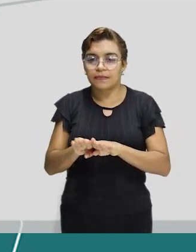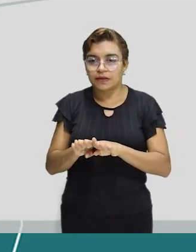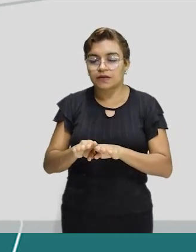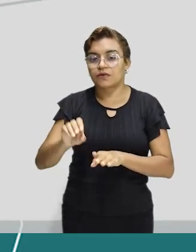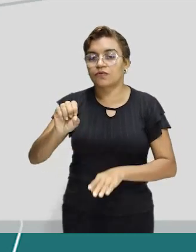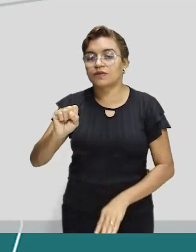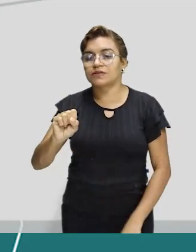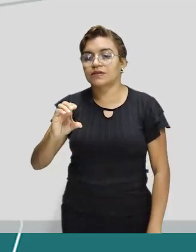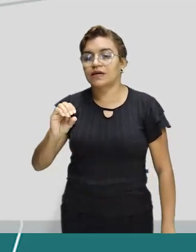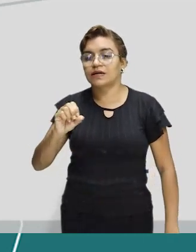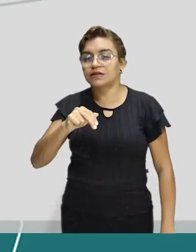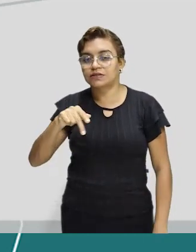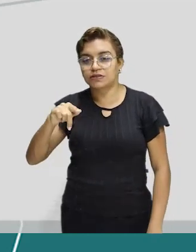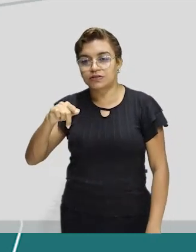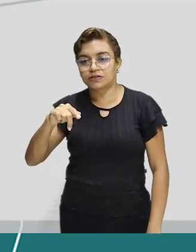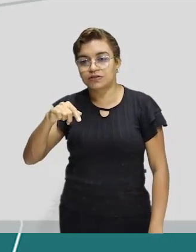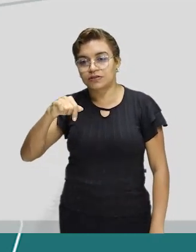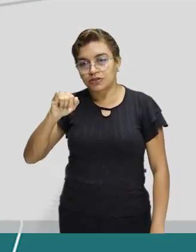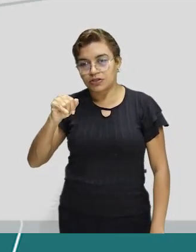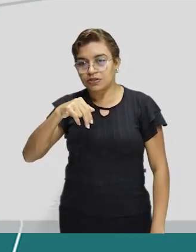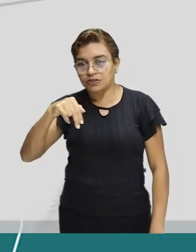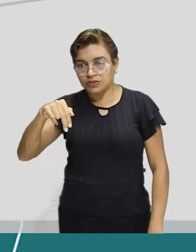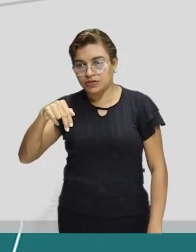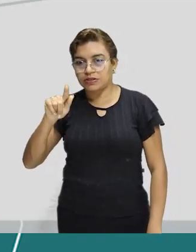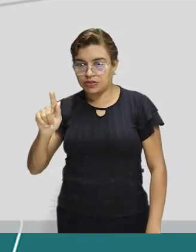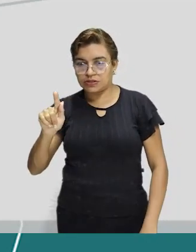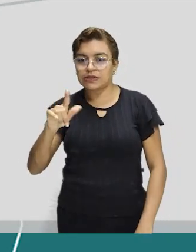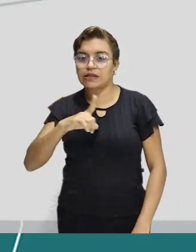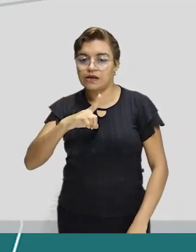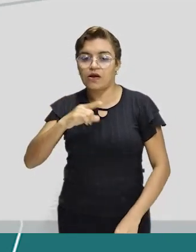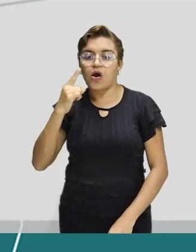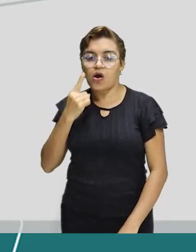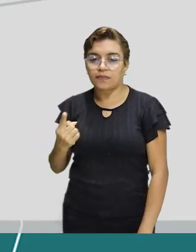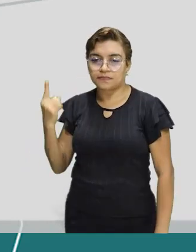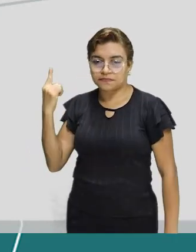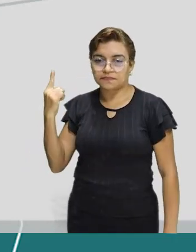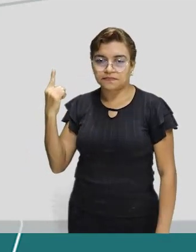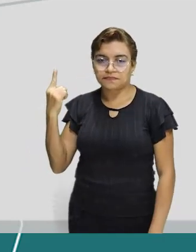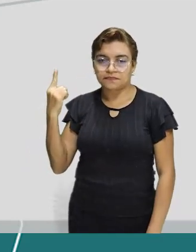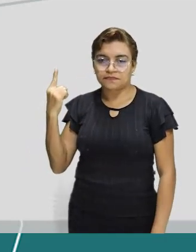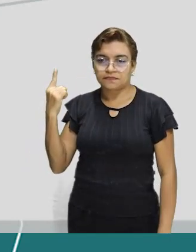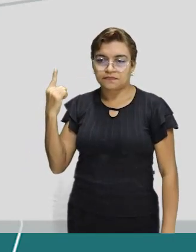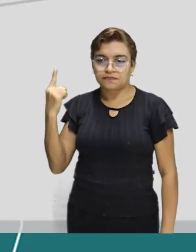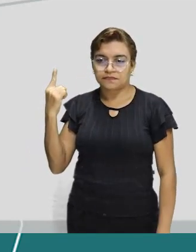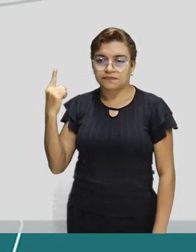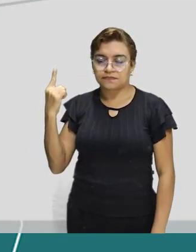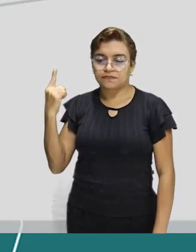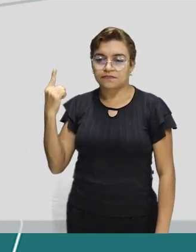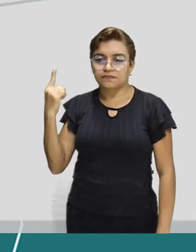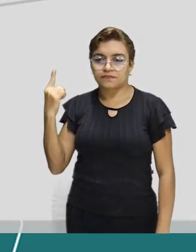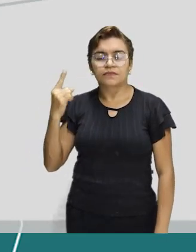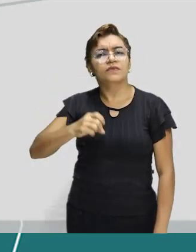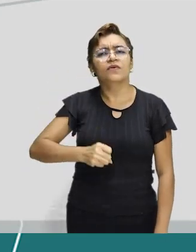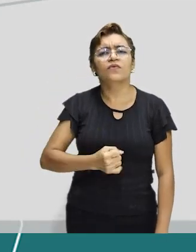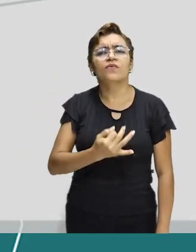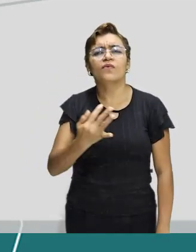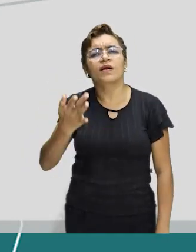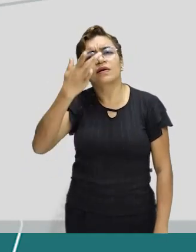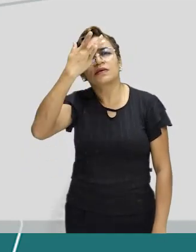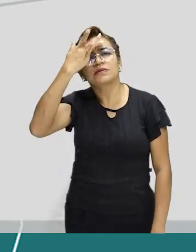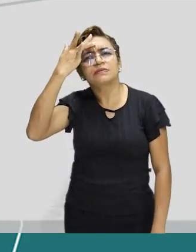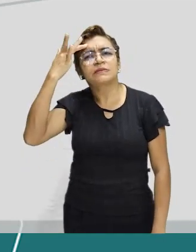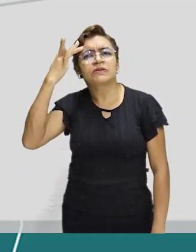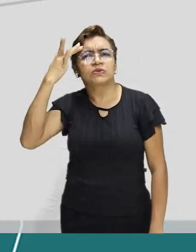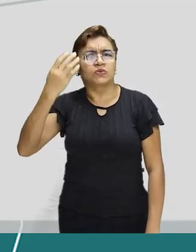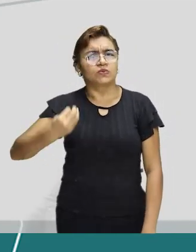scanning, é quando eu pergunto algo específico. How many people live in Amazon Forest? Quantas pessoas